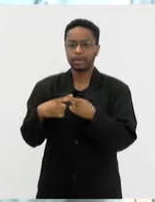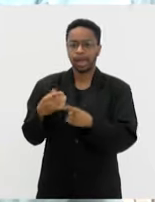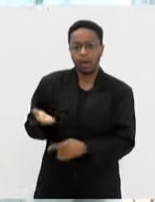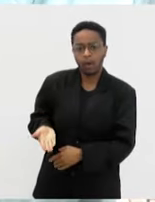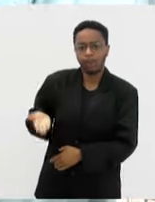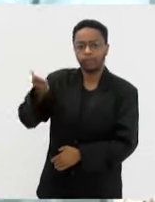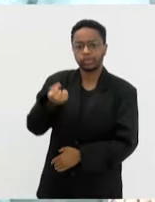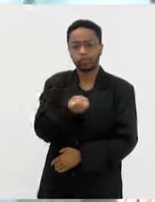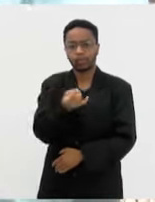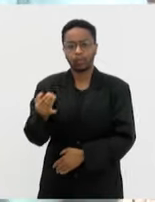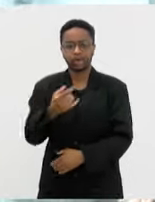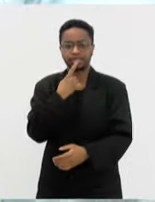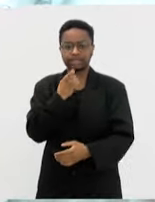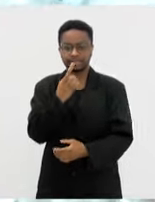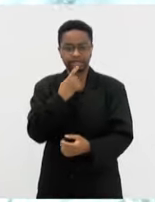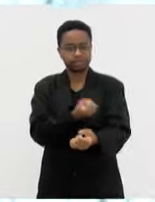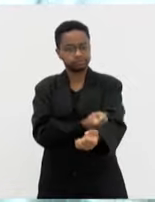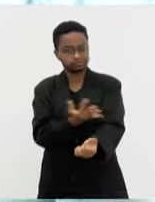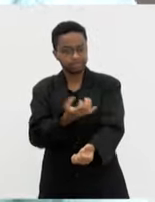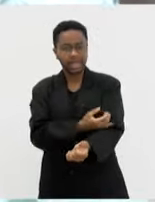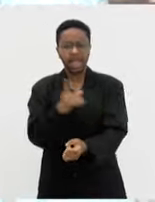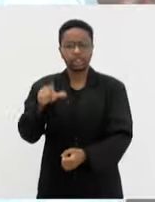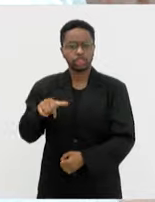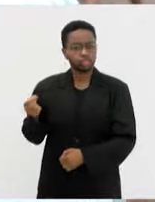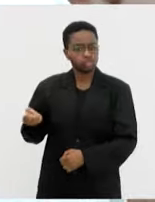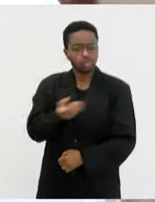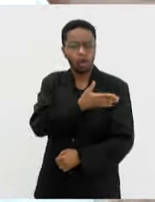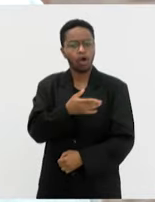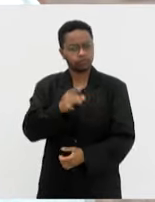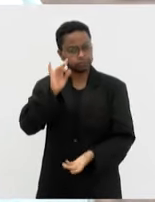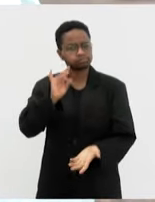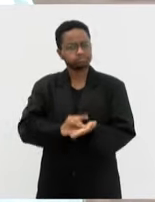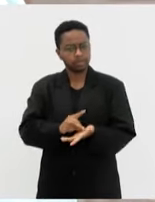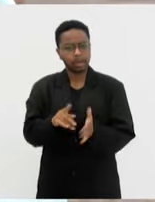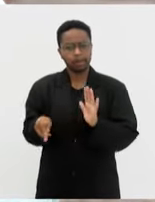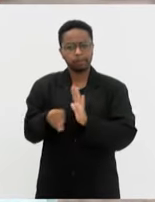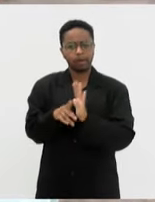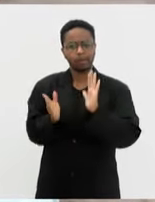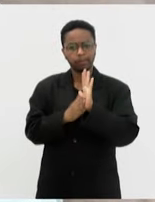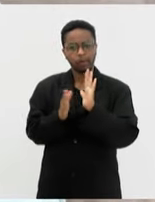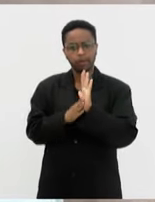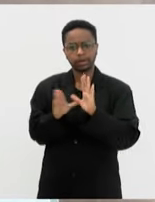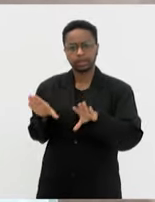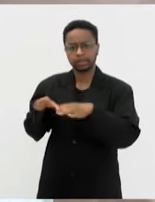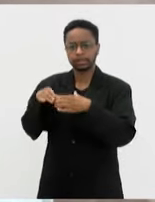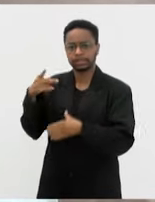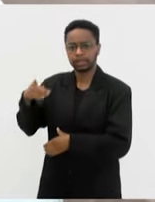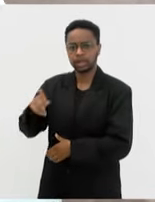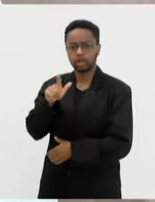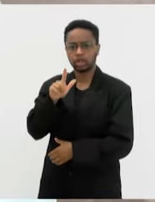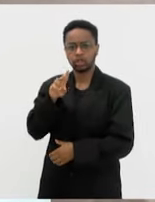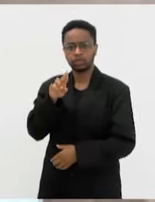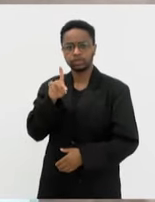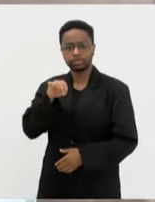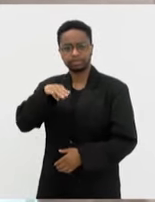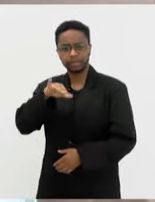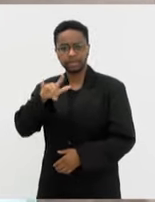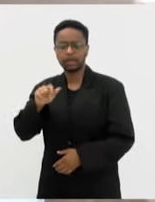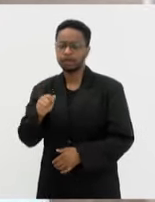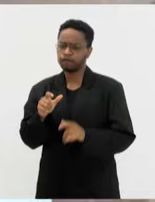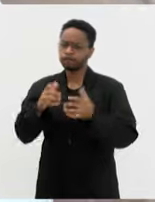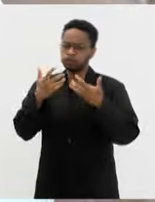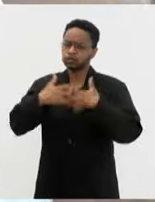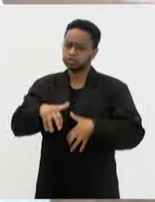isso? Sem dúvida. Foi uma campanha inédita, foi uma campanha original, proposta pela equipe da Ludmilla, que funcionou muito bem. A gente